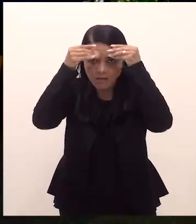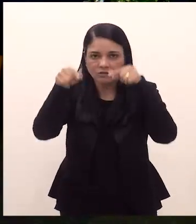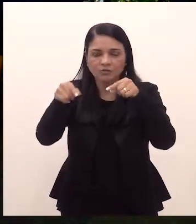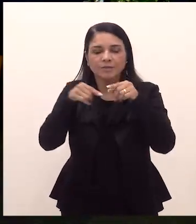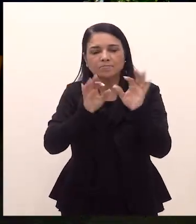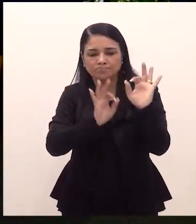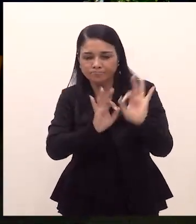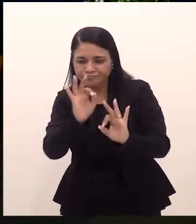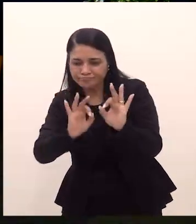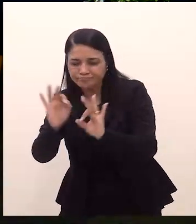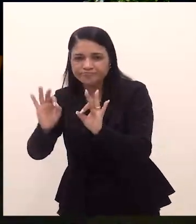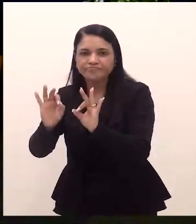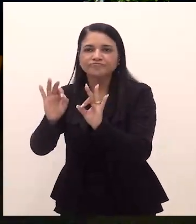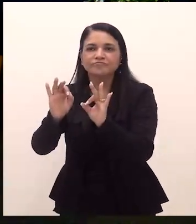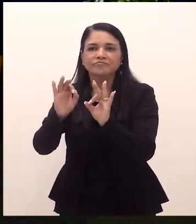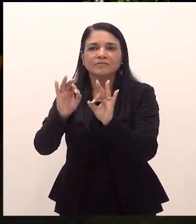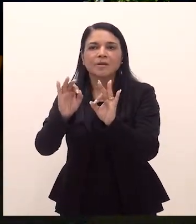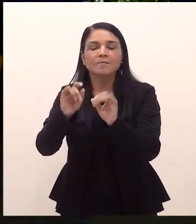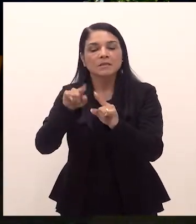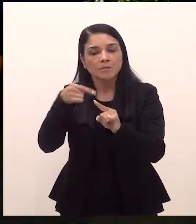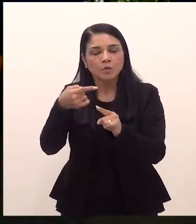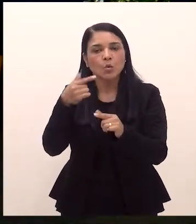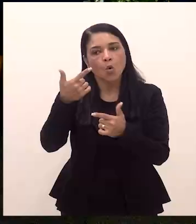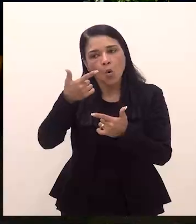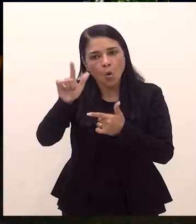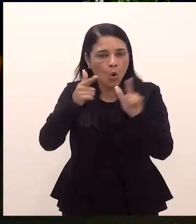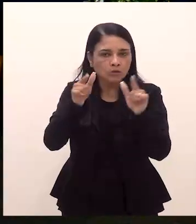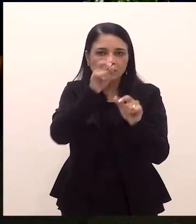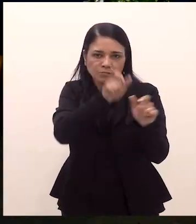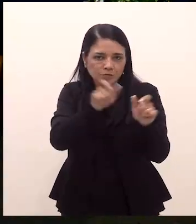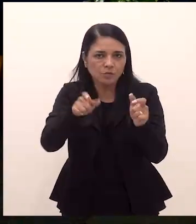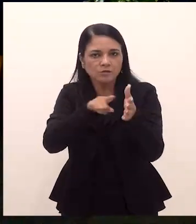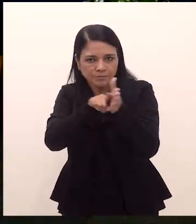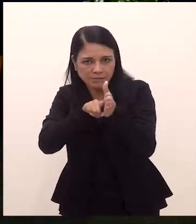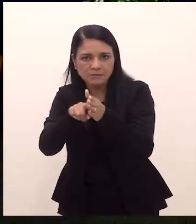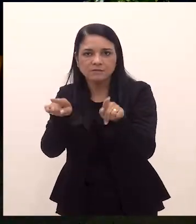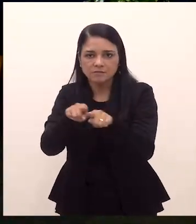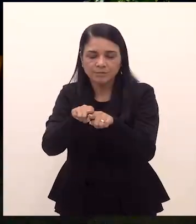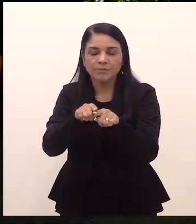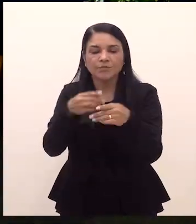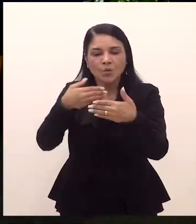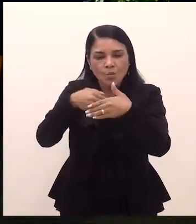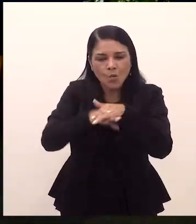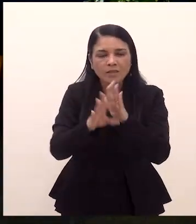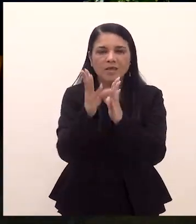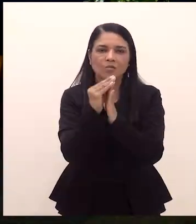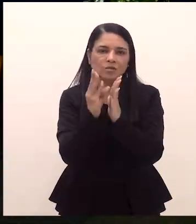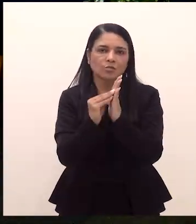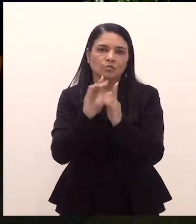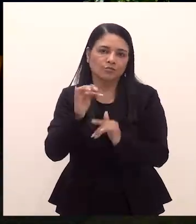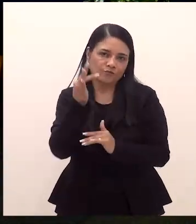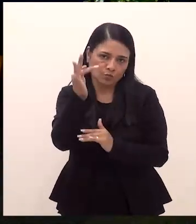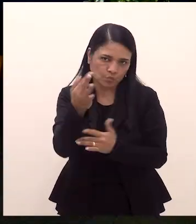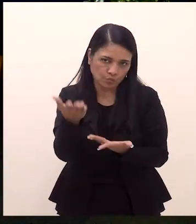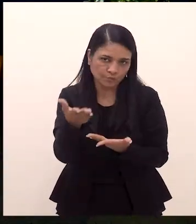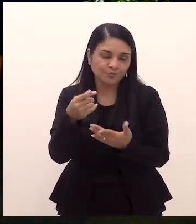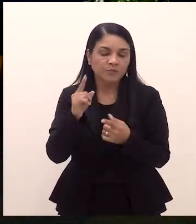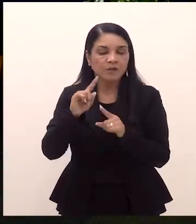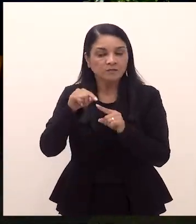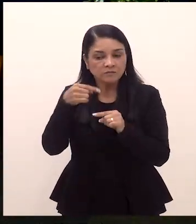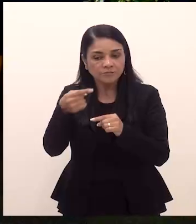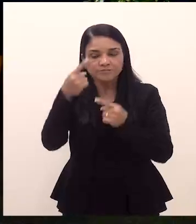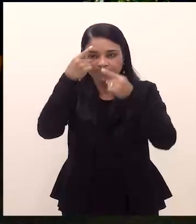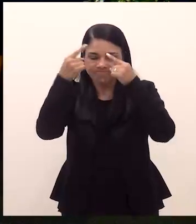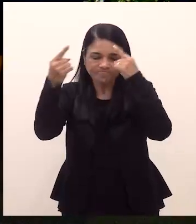curadoria, a organizar uma linguagem para primeiro fazer um acervo, para permitir que outros pesquisadores se debrucem sobre isso, assim, de fato guardar esse conteúdo